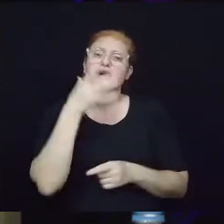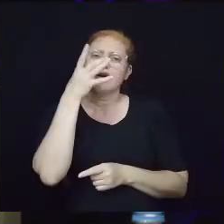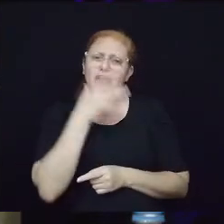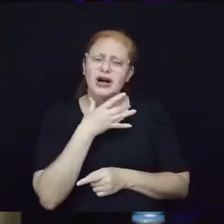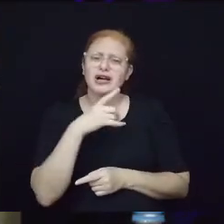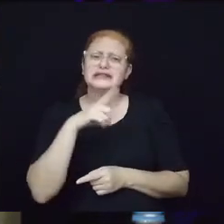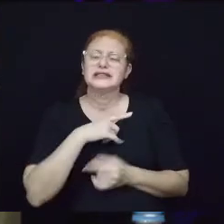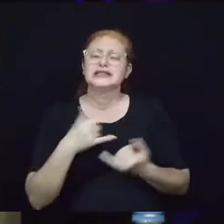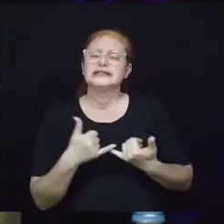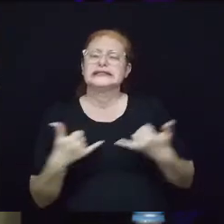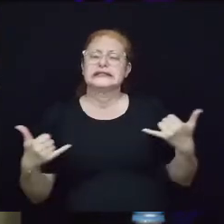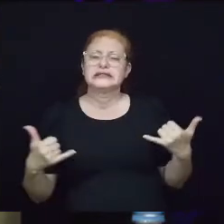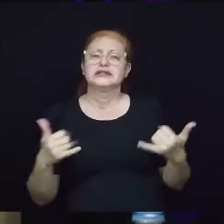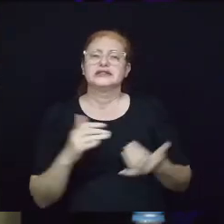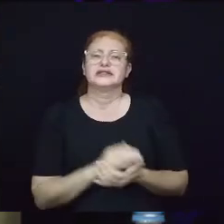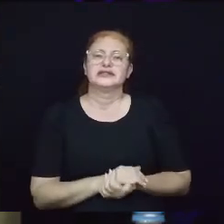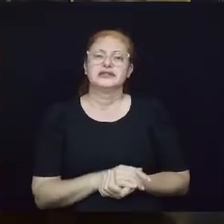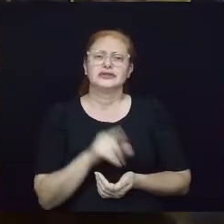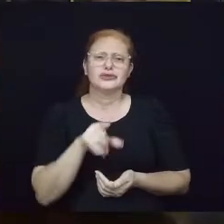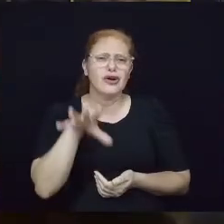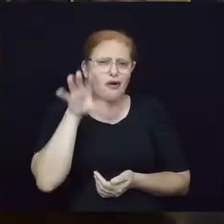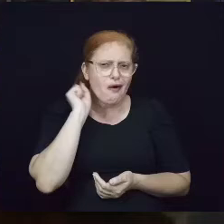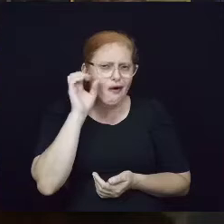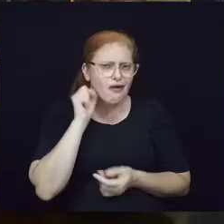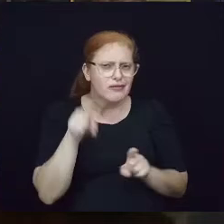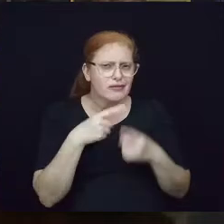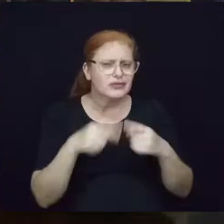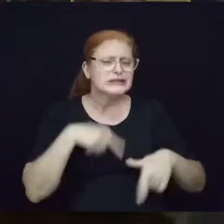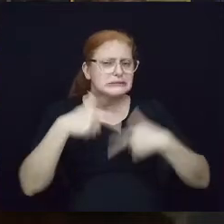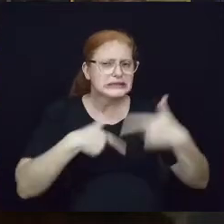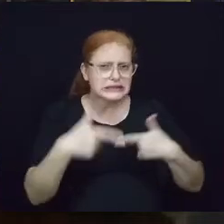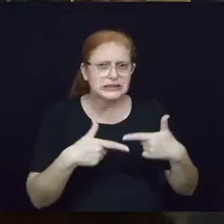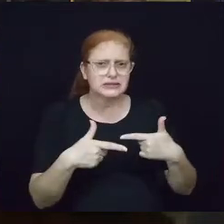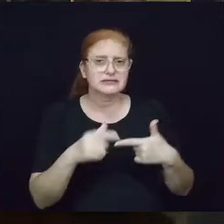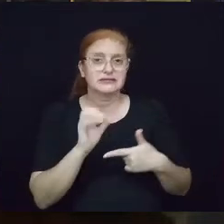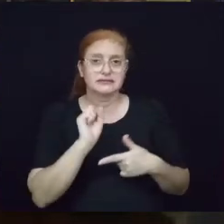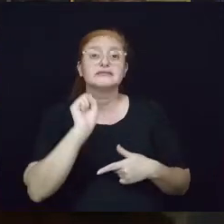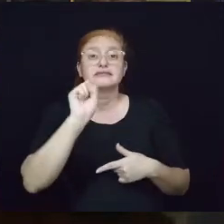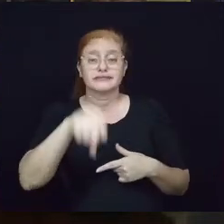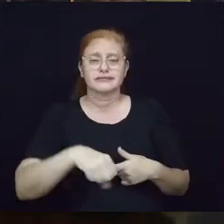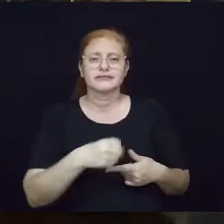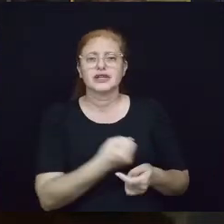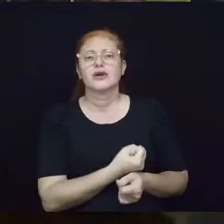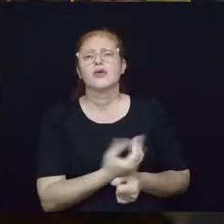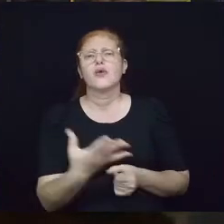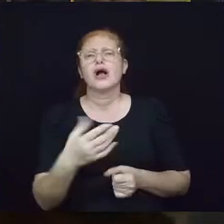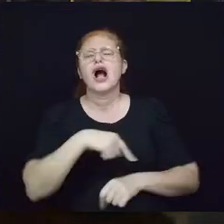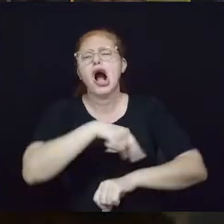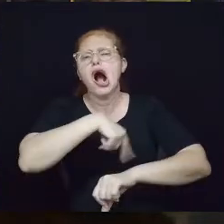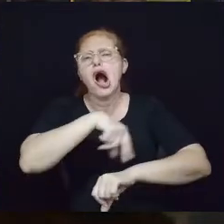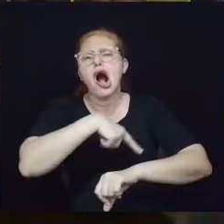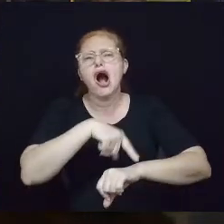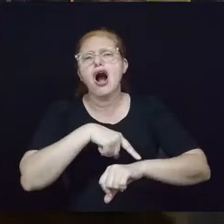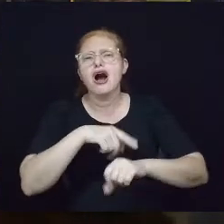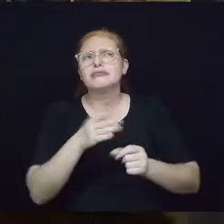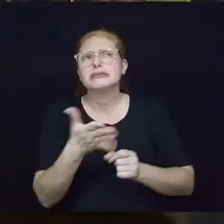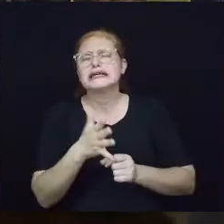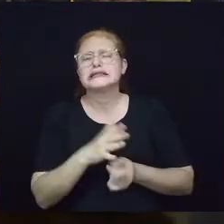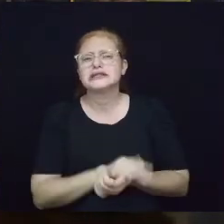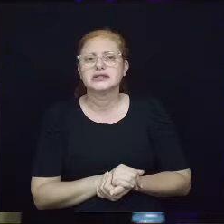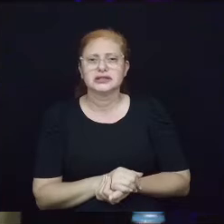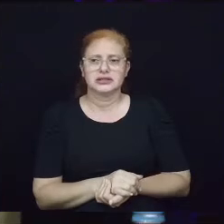ela dá uma energia. Tu fica ouvindo a música e trabalhando. Sim, sim. Quantas horas tu fica, em